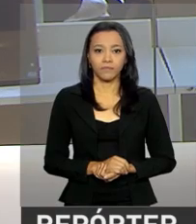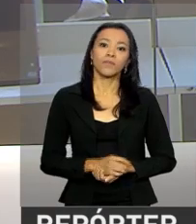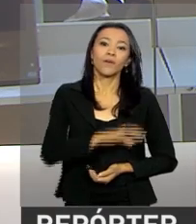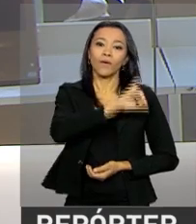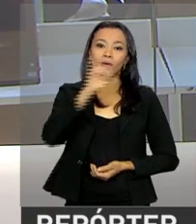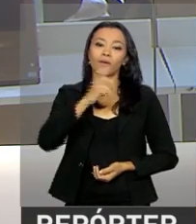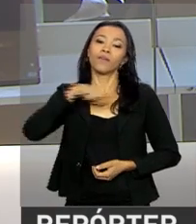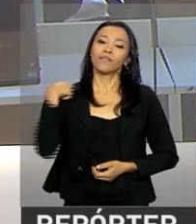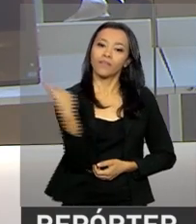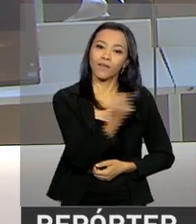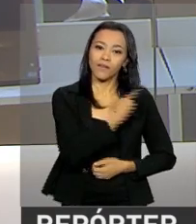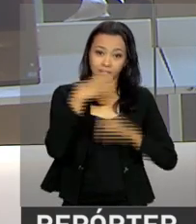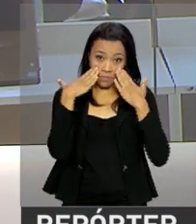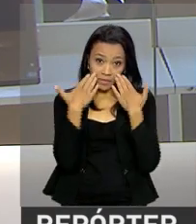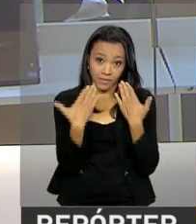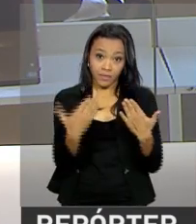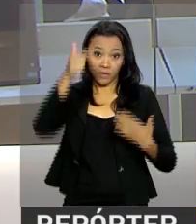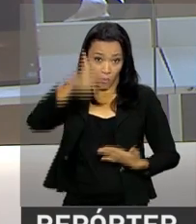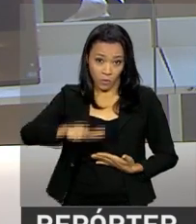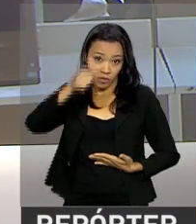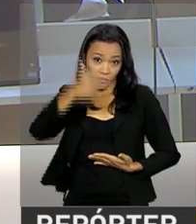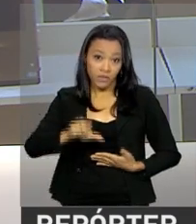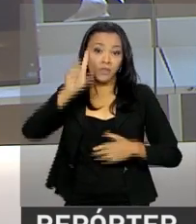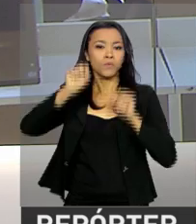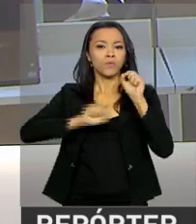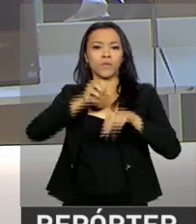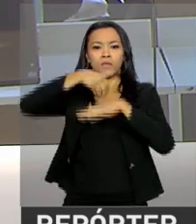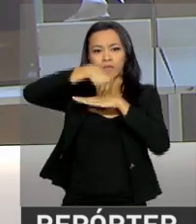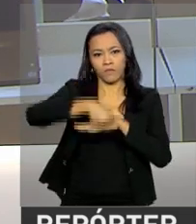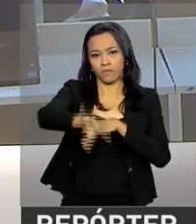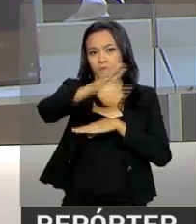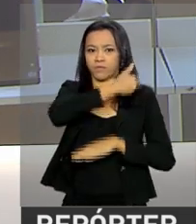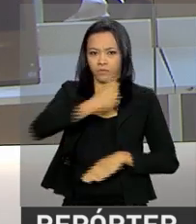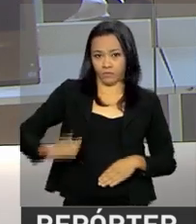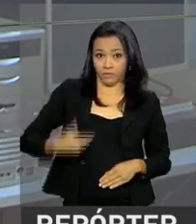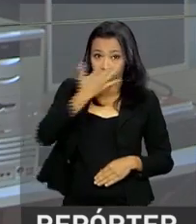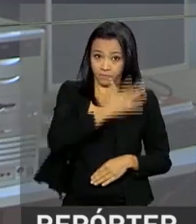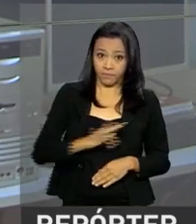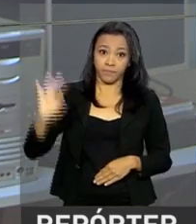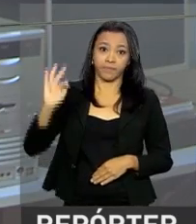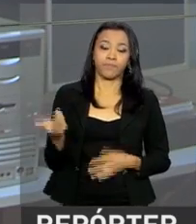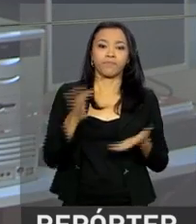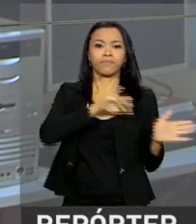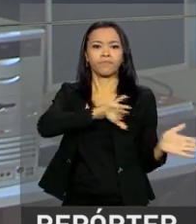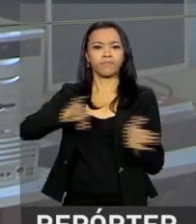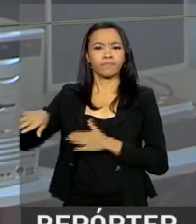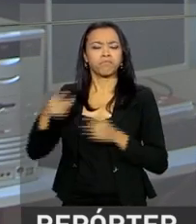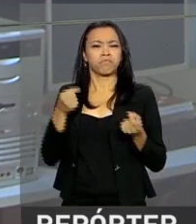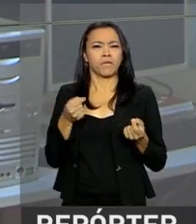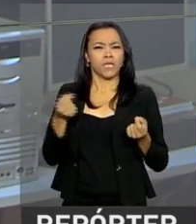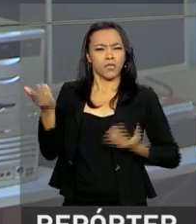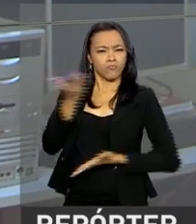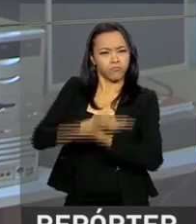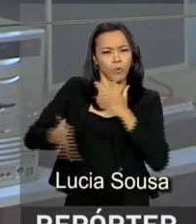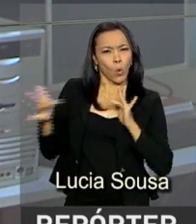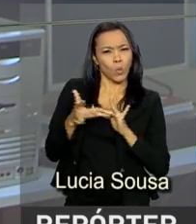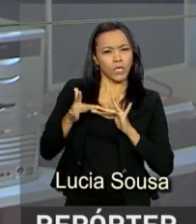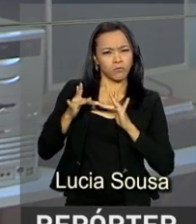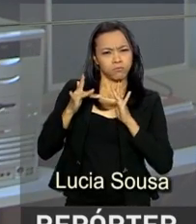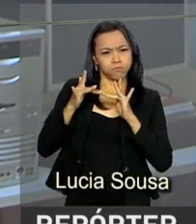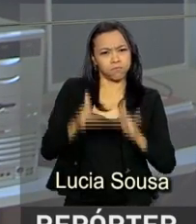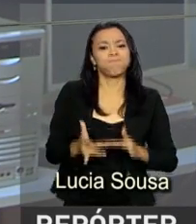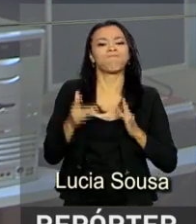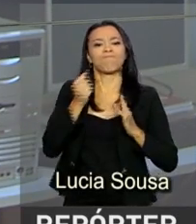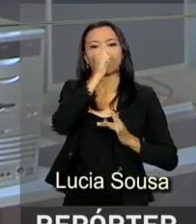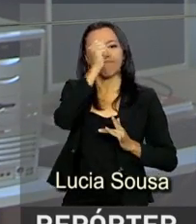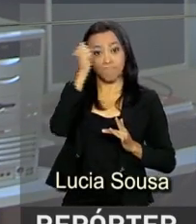Olá estamos de volta com repórter NBR e as notícias do governo federal ampliar as relações comerciais entre Brasil e